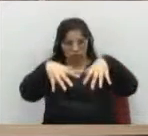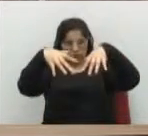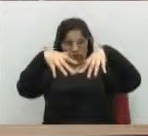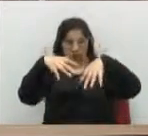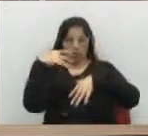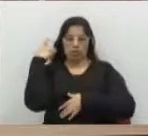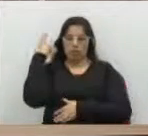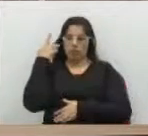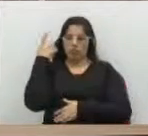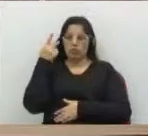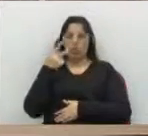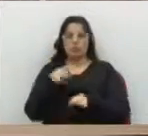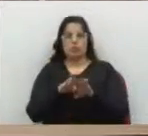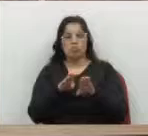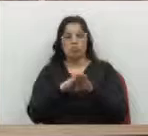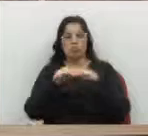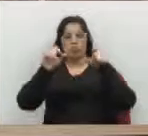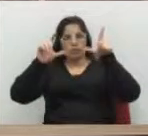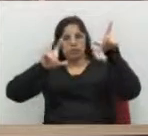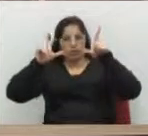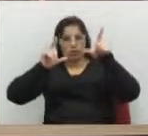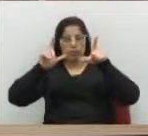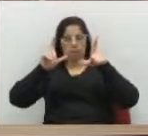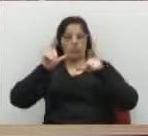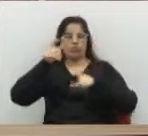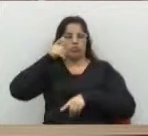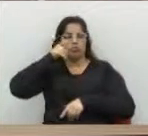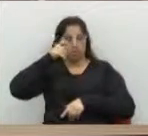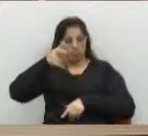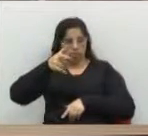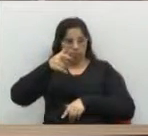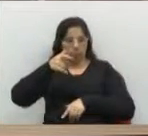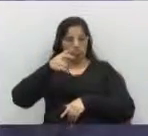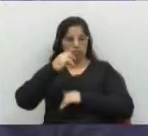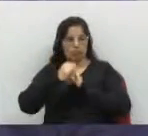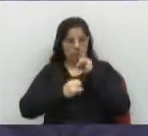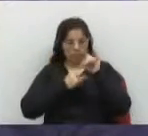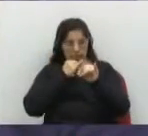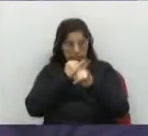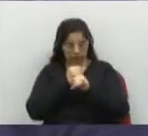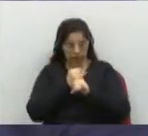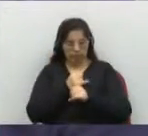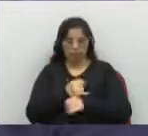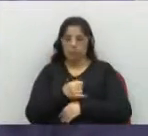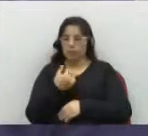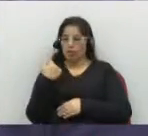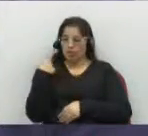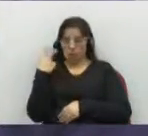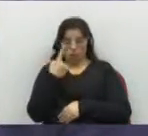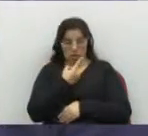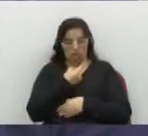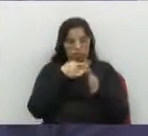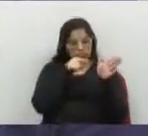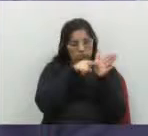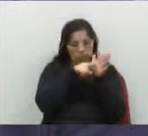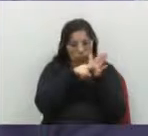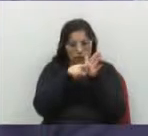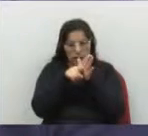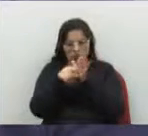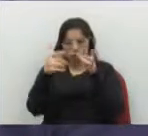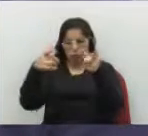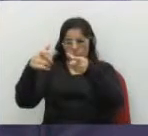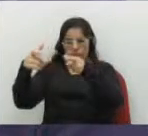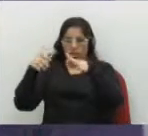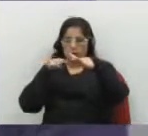comunicação. Esse requerimento, nós fizemos uma pesquisa a respeito de estacionamento em local aí próximo